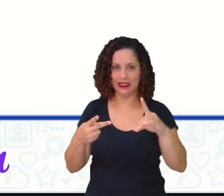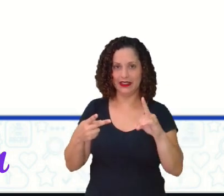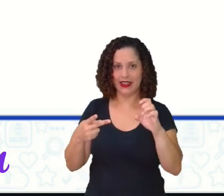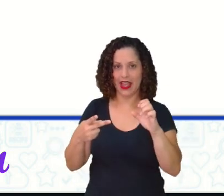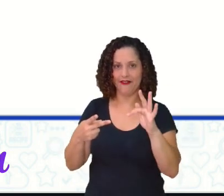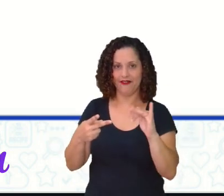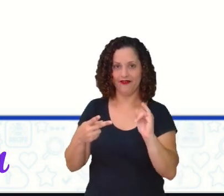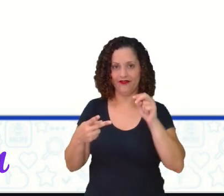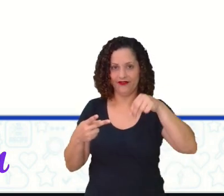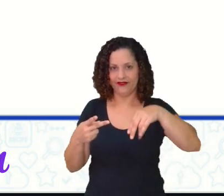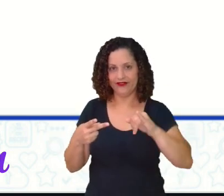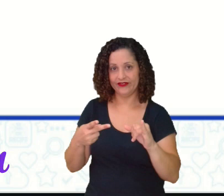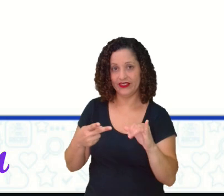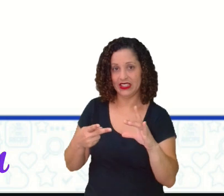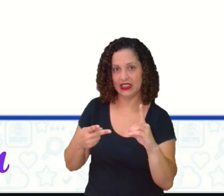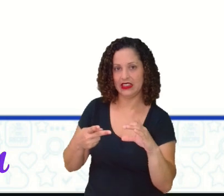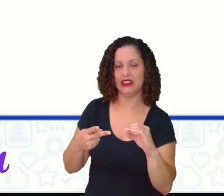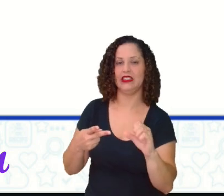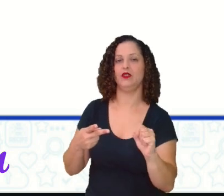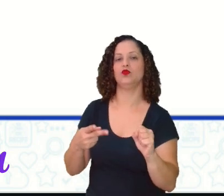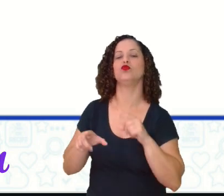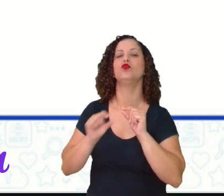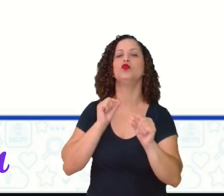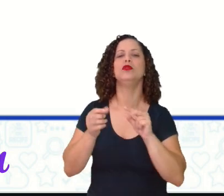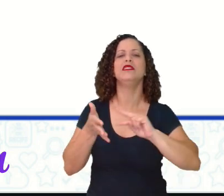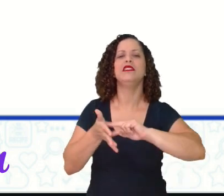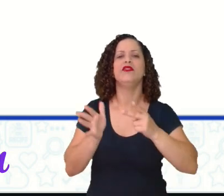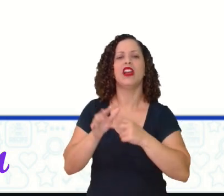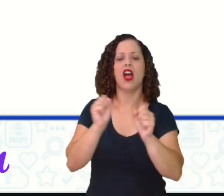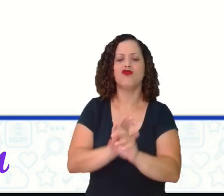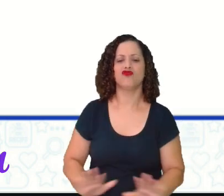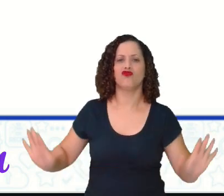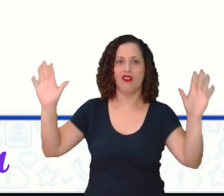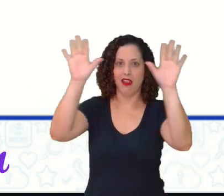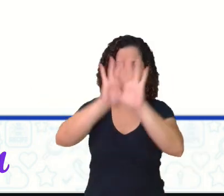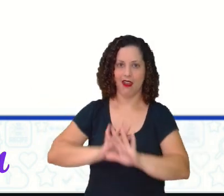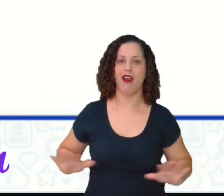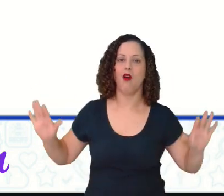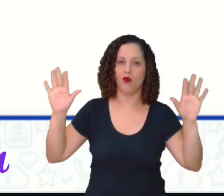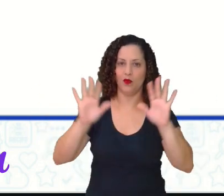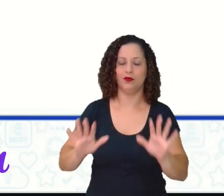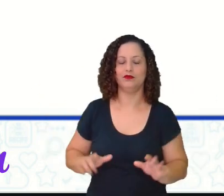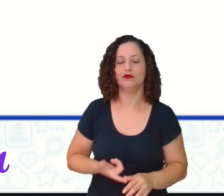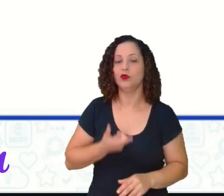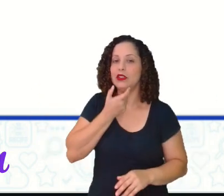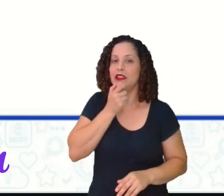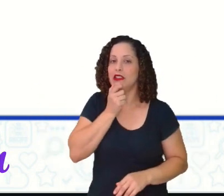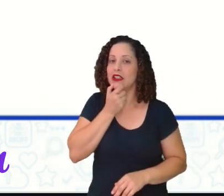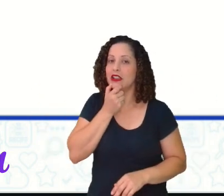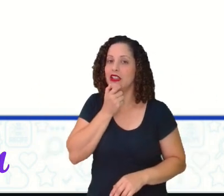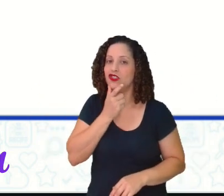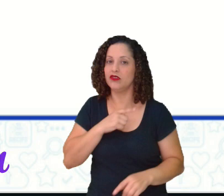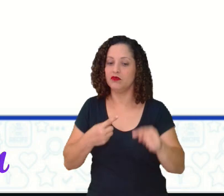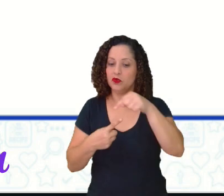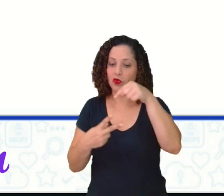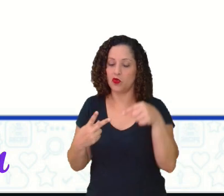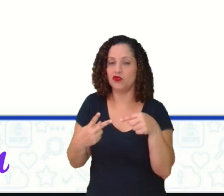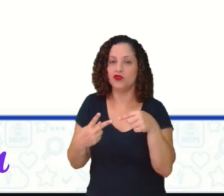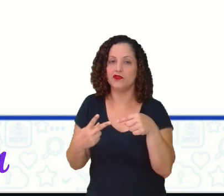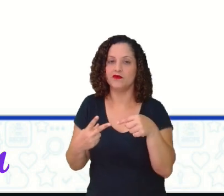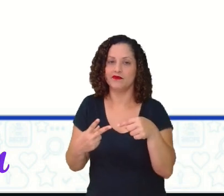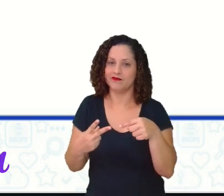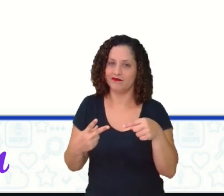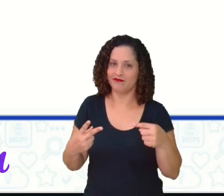indefinidos são usados quando nos referimos a algo em geral, não especificado. Na língua inglesa existem 2 artigos